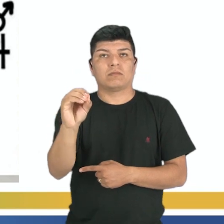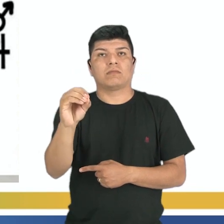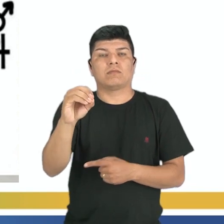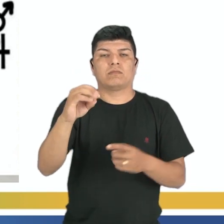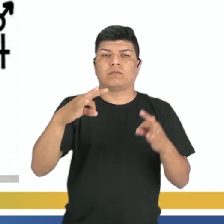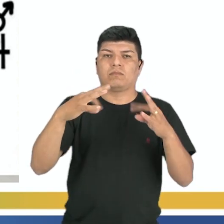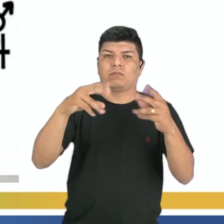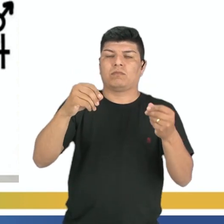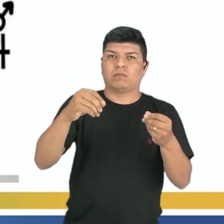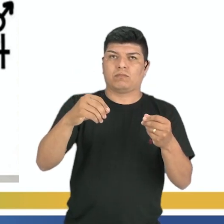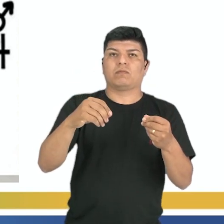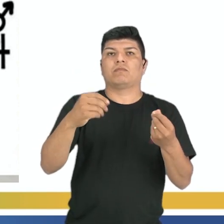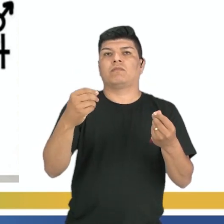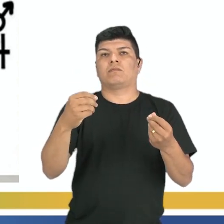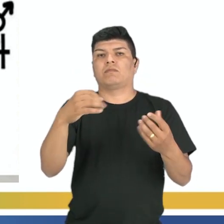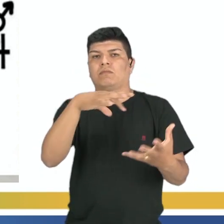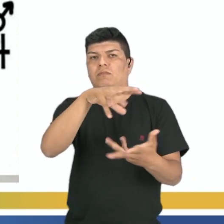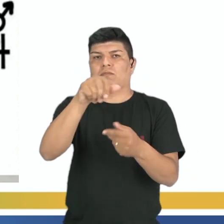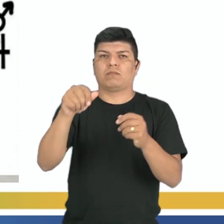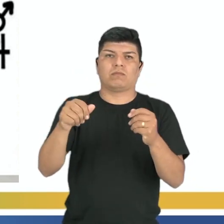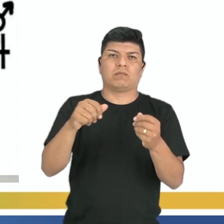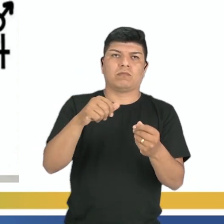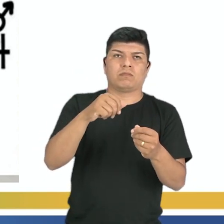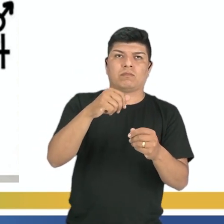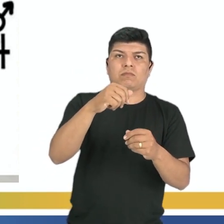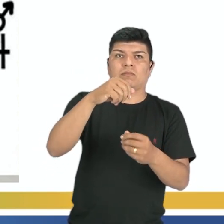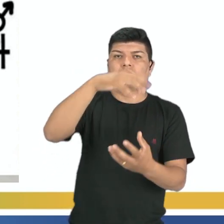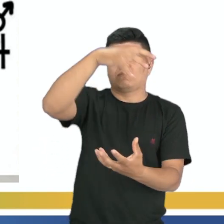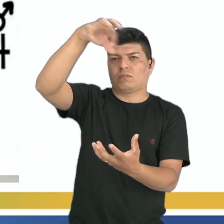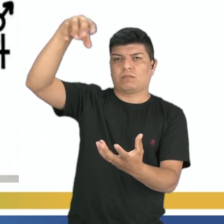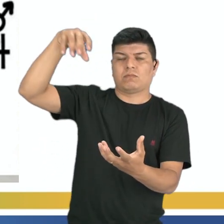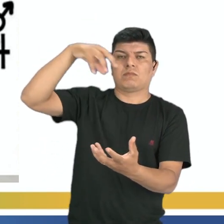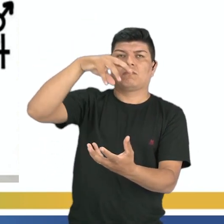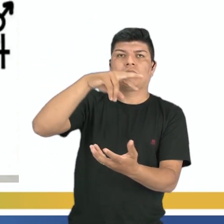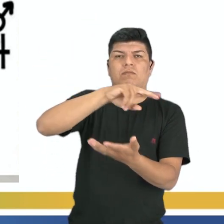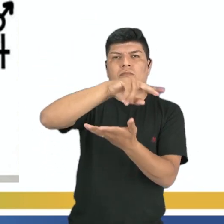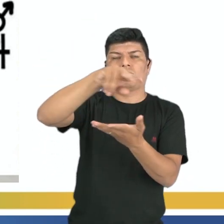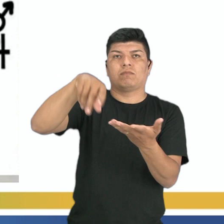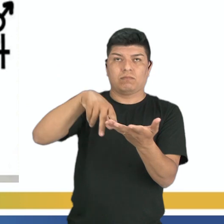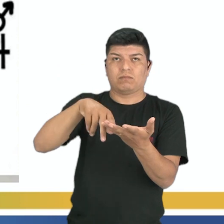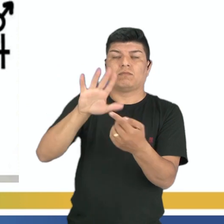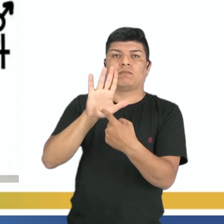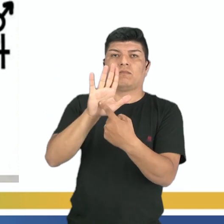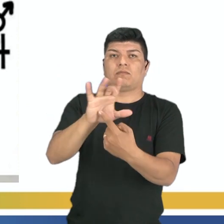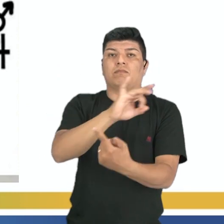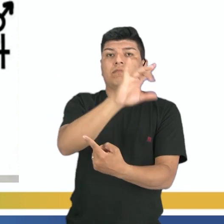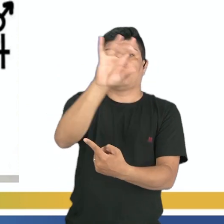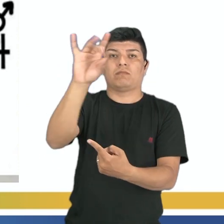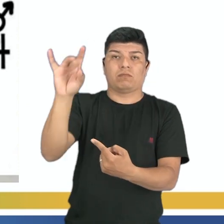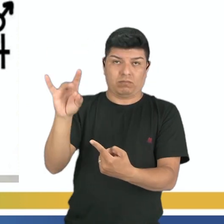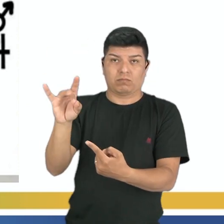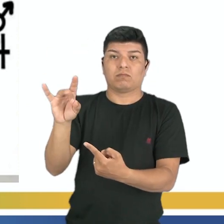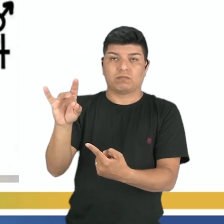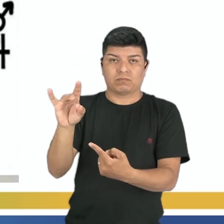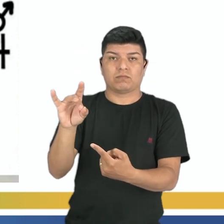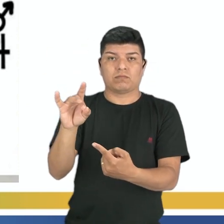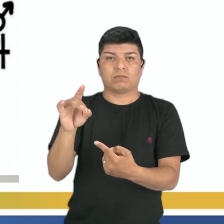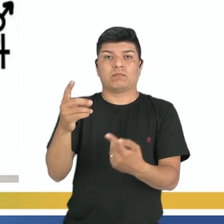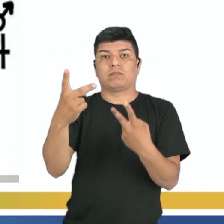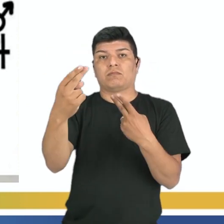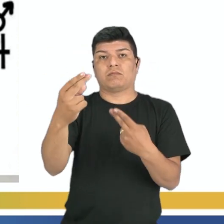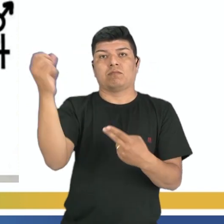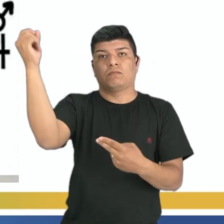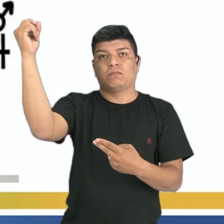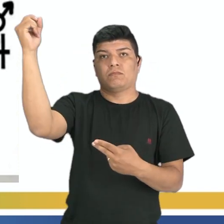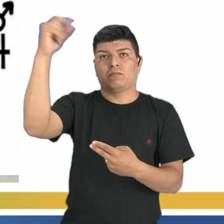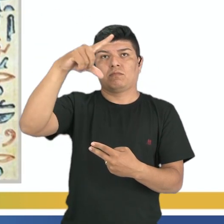né? Saturno, Urano, Plutão, né? Então, observe que esses símbolos, eles representam cada um desses planetas, como também o Sol e a